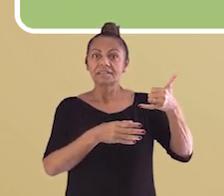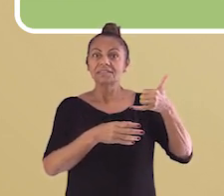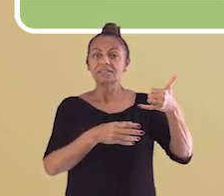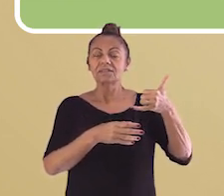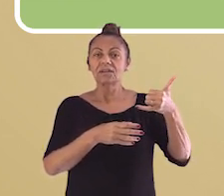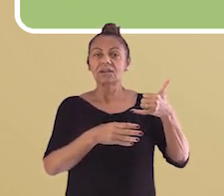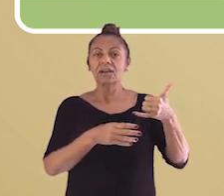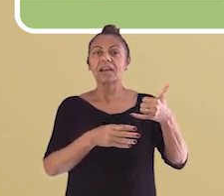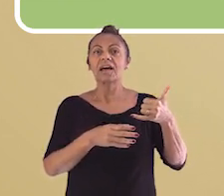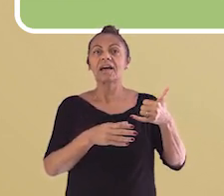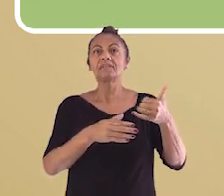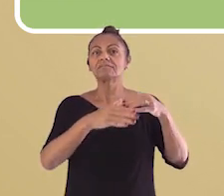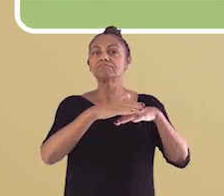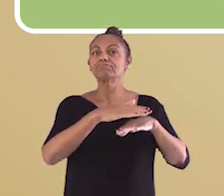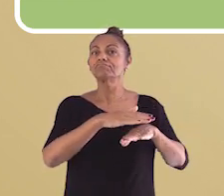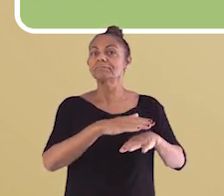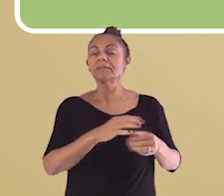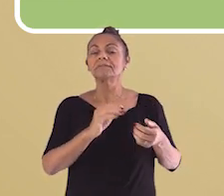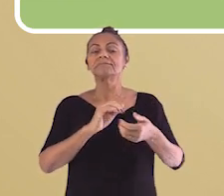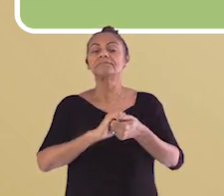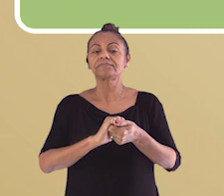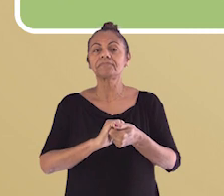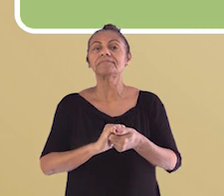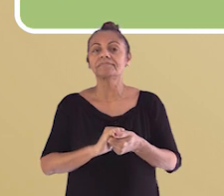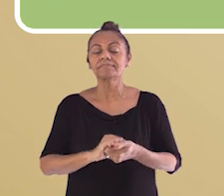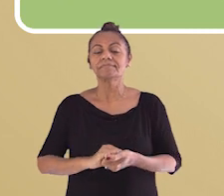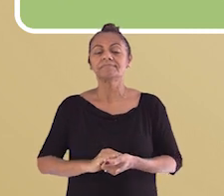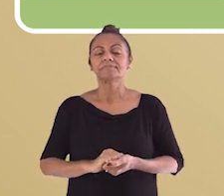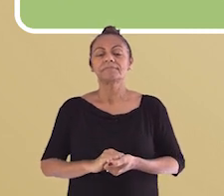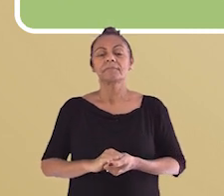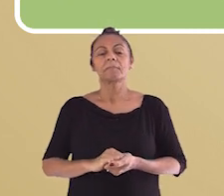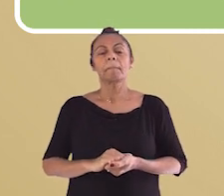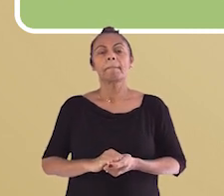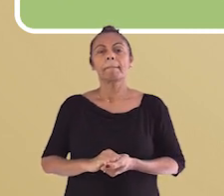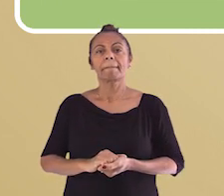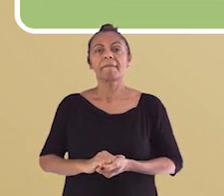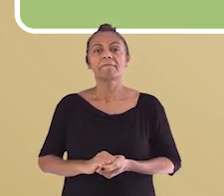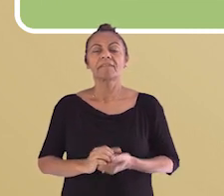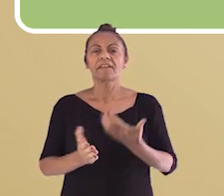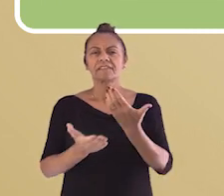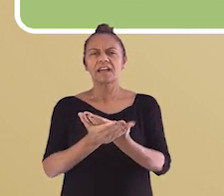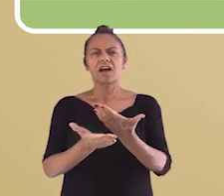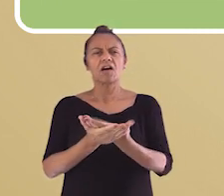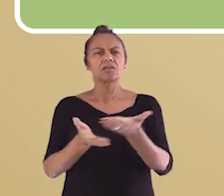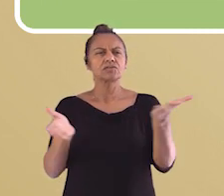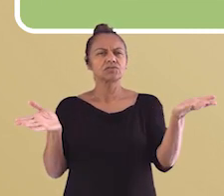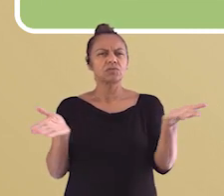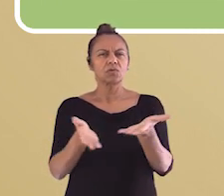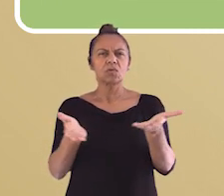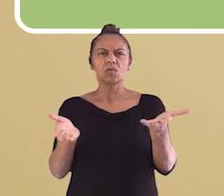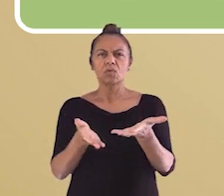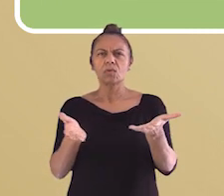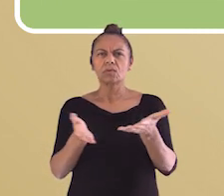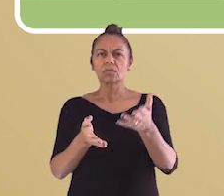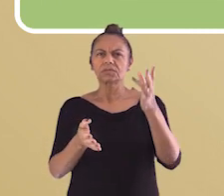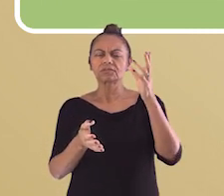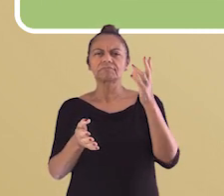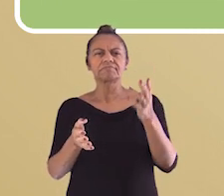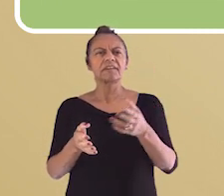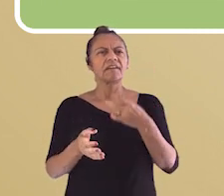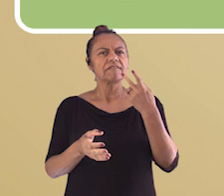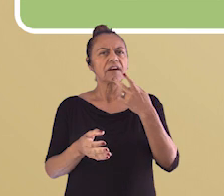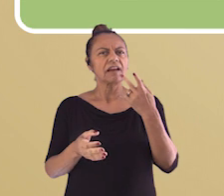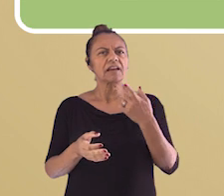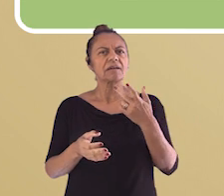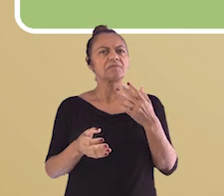da internet onde aparelhos conectados a ela têm acesso. Na aula de hoje, falamos sobre um monte de mudanças